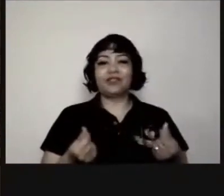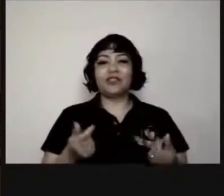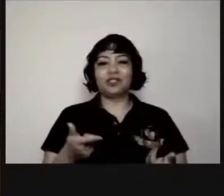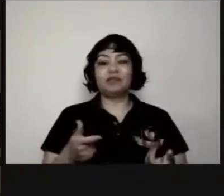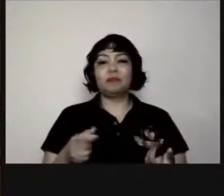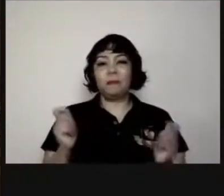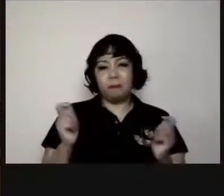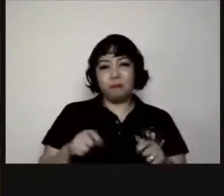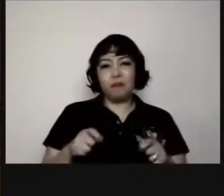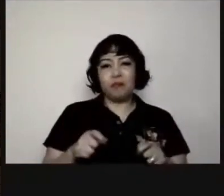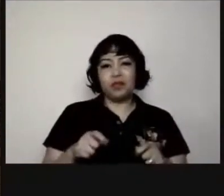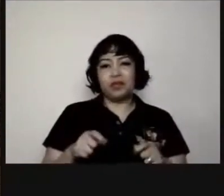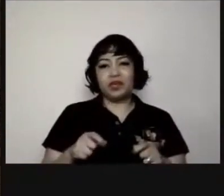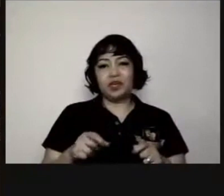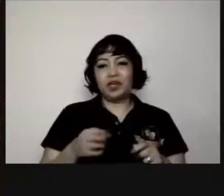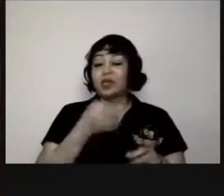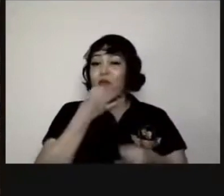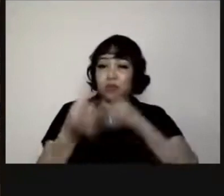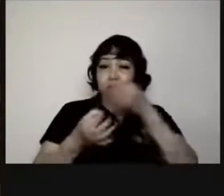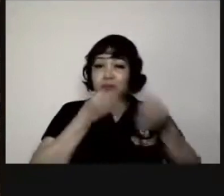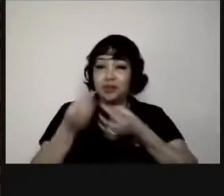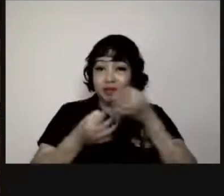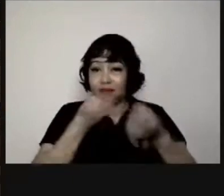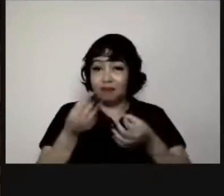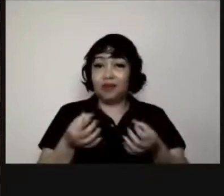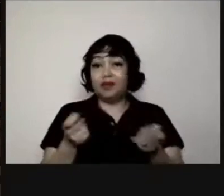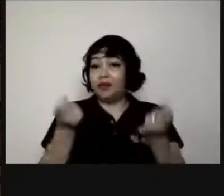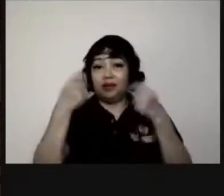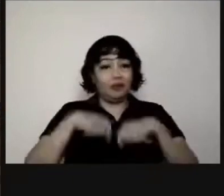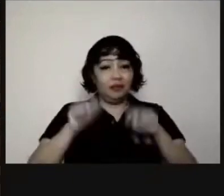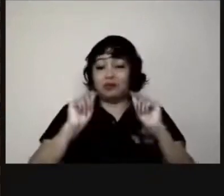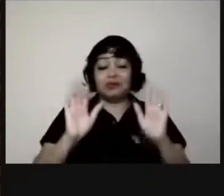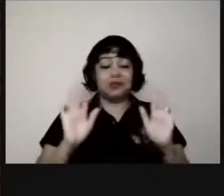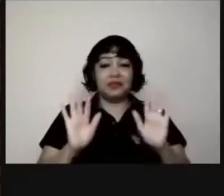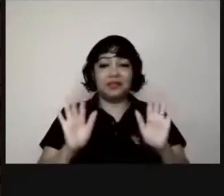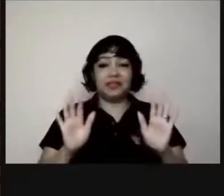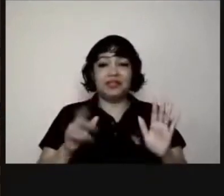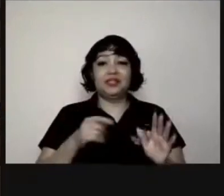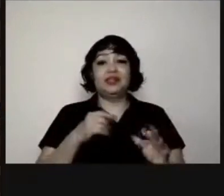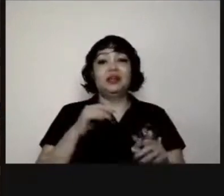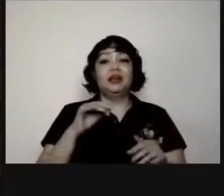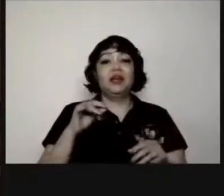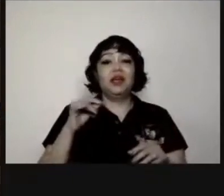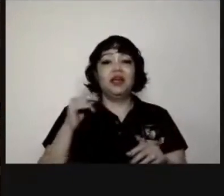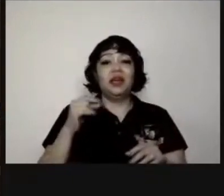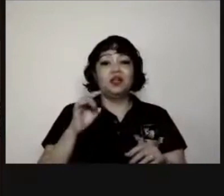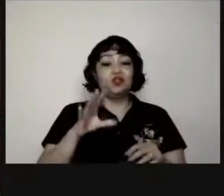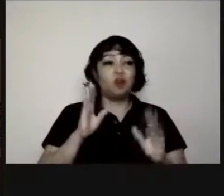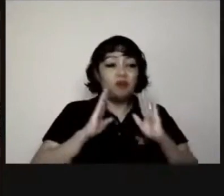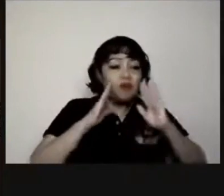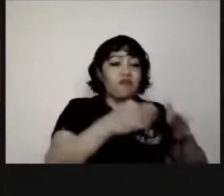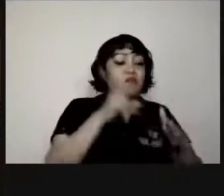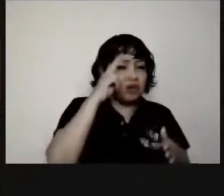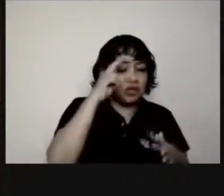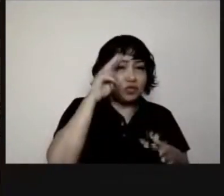crítica sem precisar necessariamente, né, no início, como eu falei, sobre a história ou, né, sobre